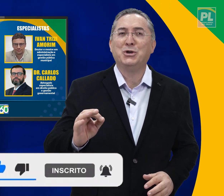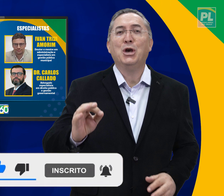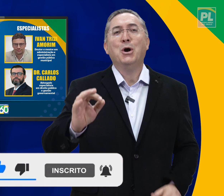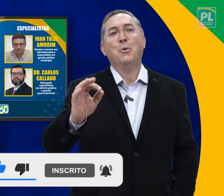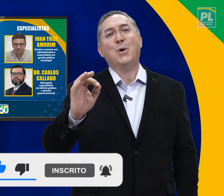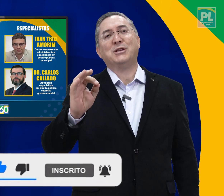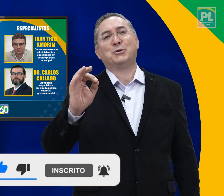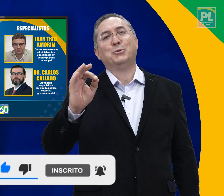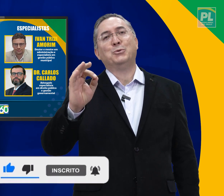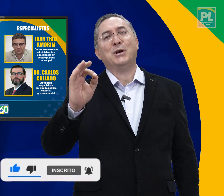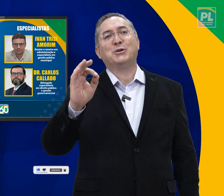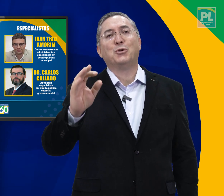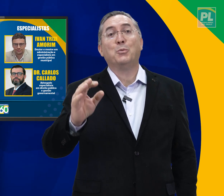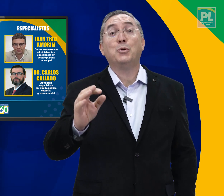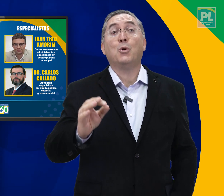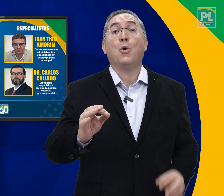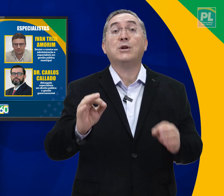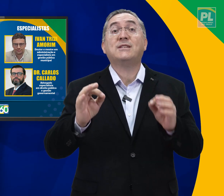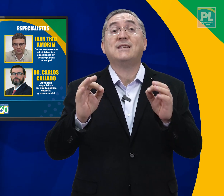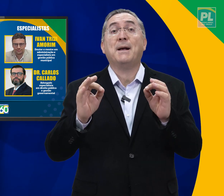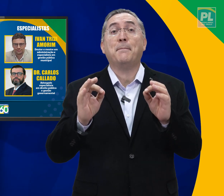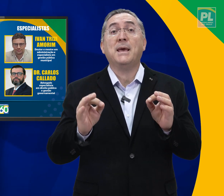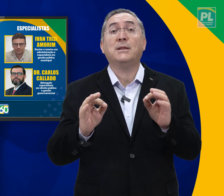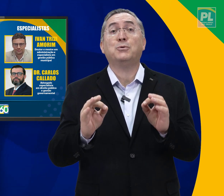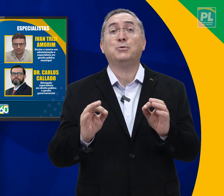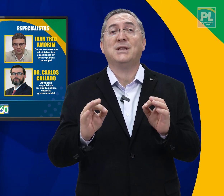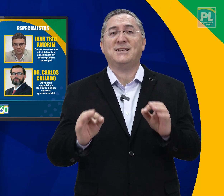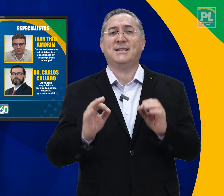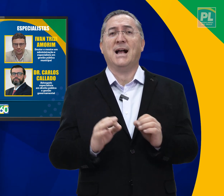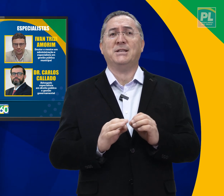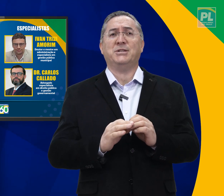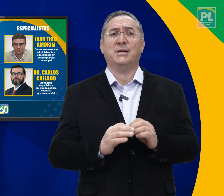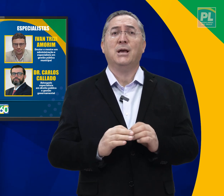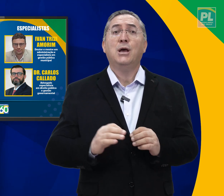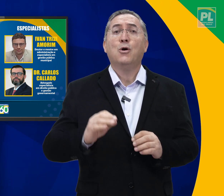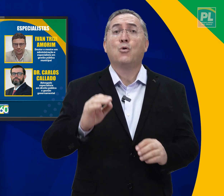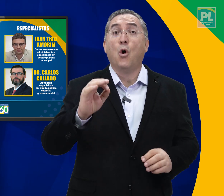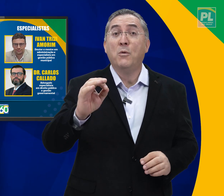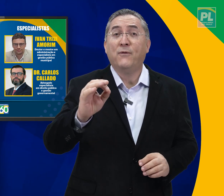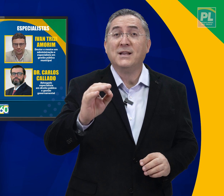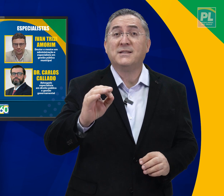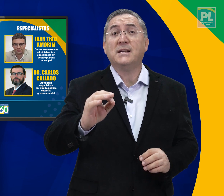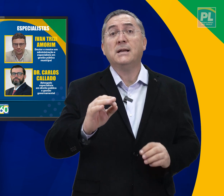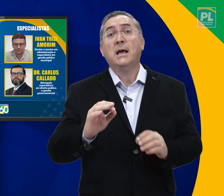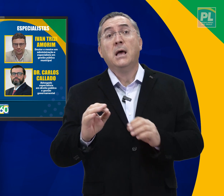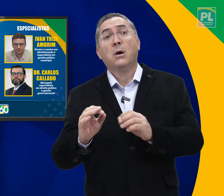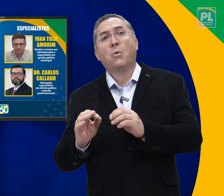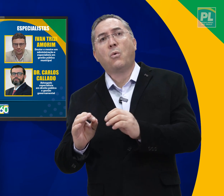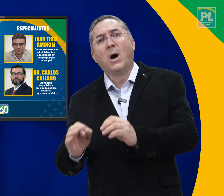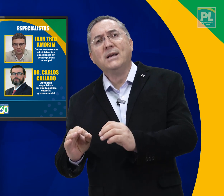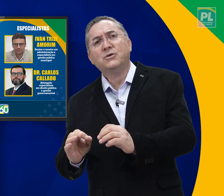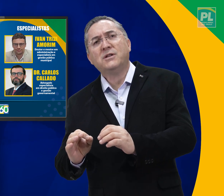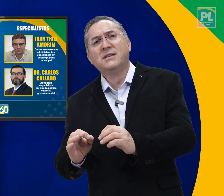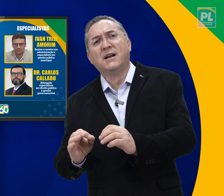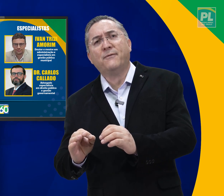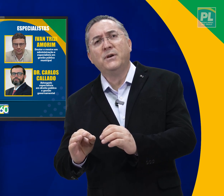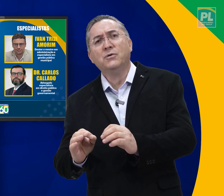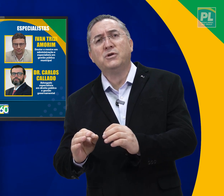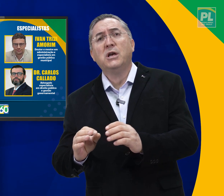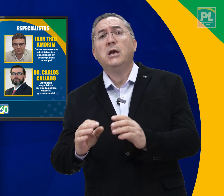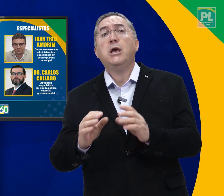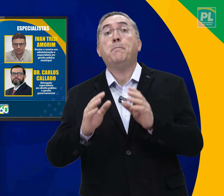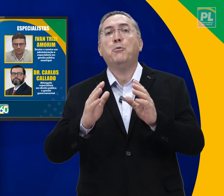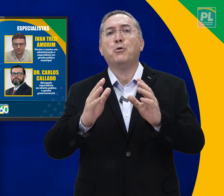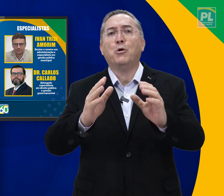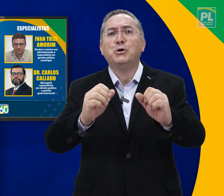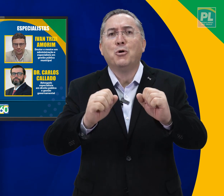de hoje, o assunto é sobre orçamento da cidade. Como fazer, quais os